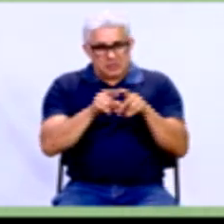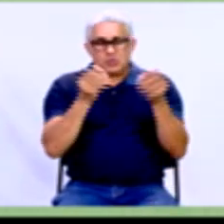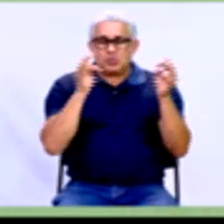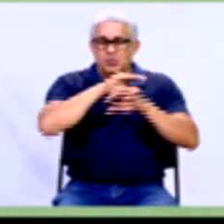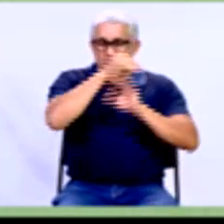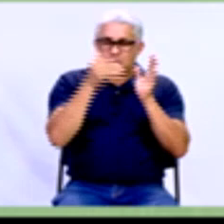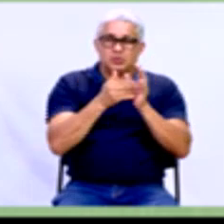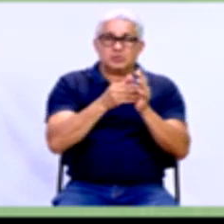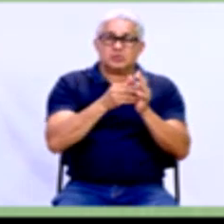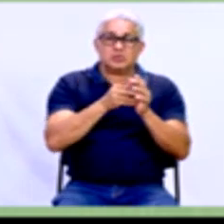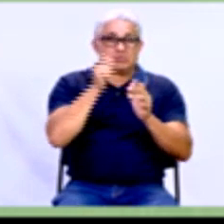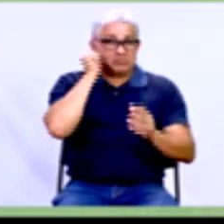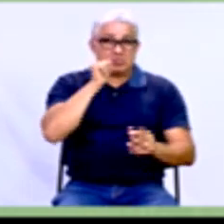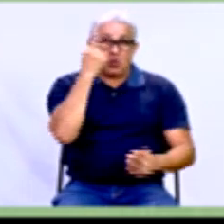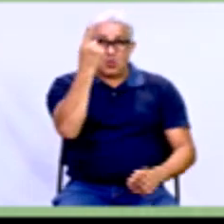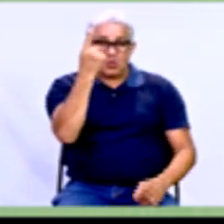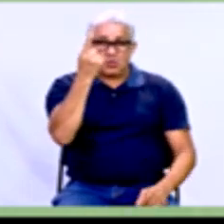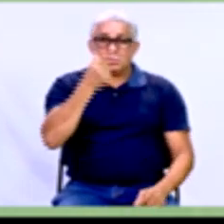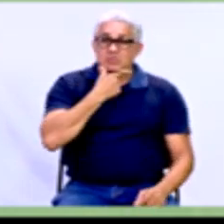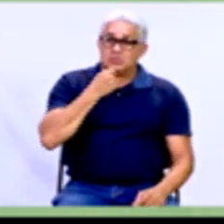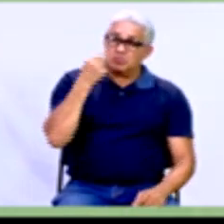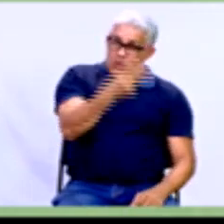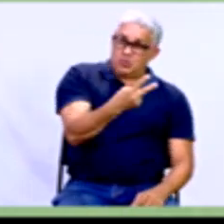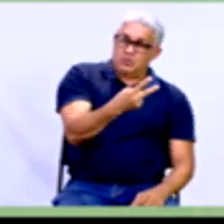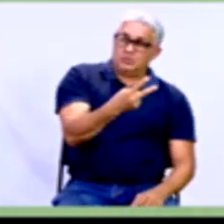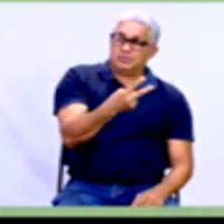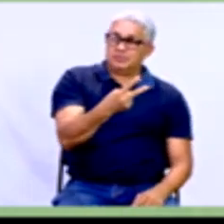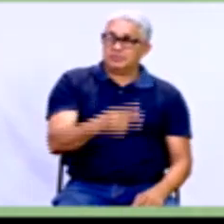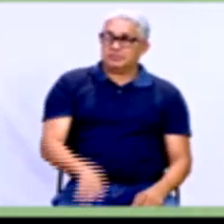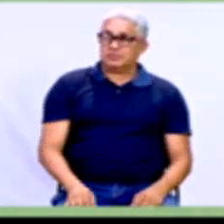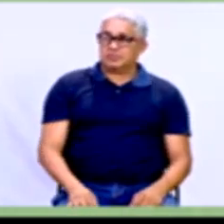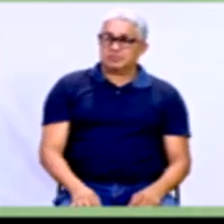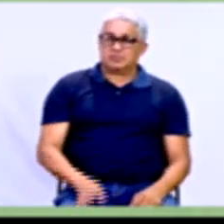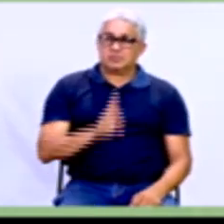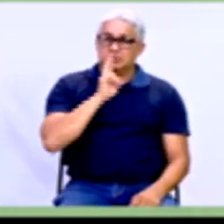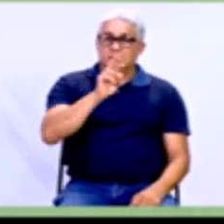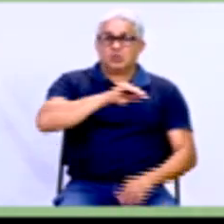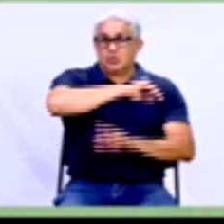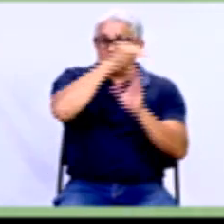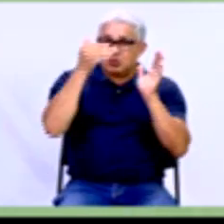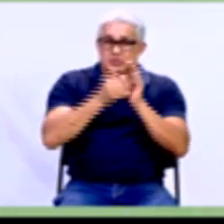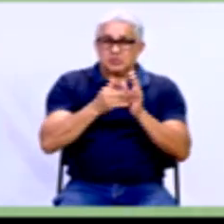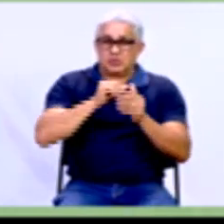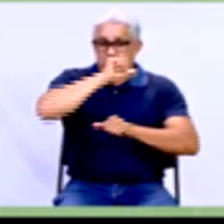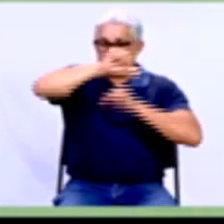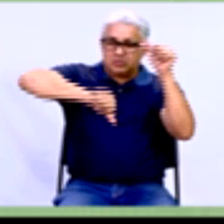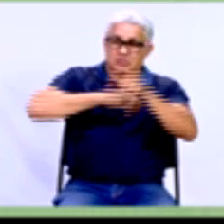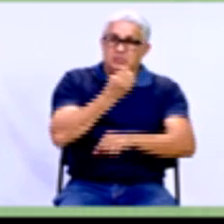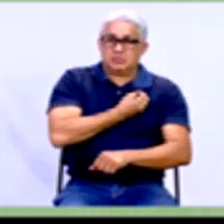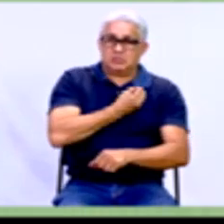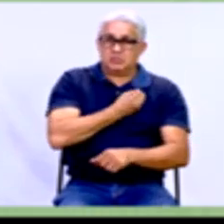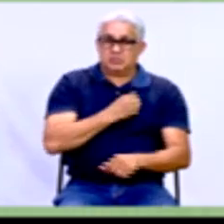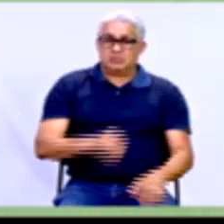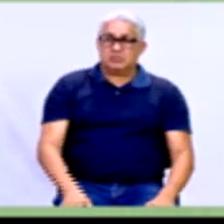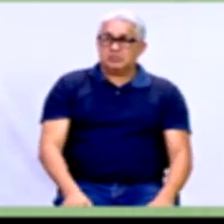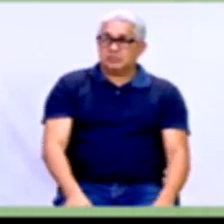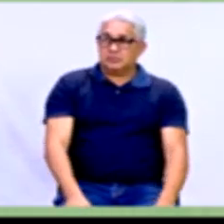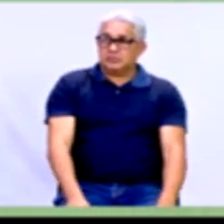Se é feminino é 1, se é masculino é 2. Então, todas as respostas vai virar os números que estavam na frente,